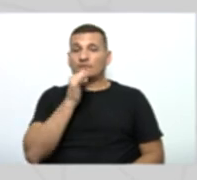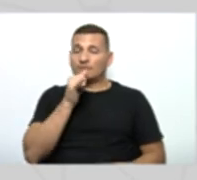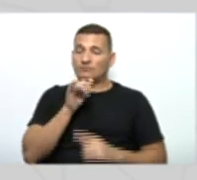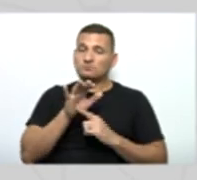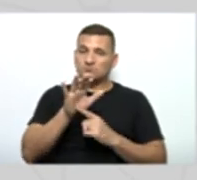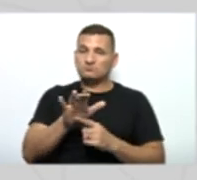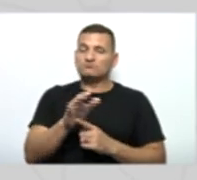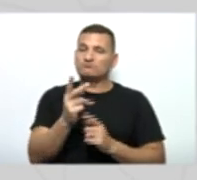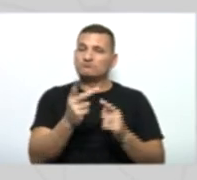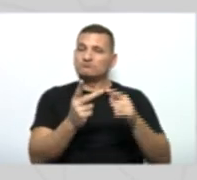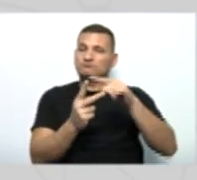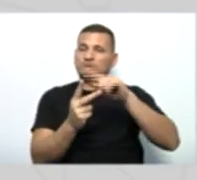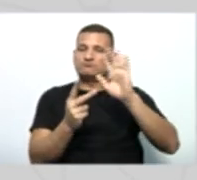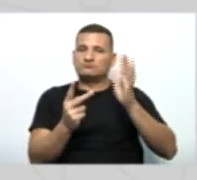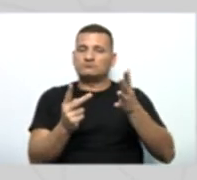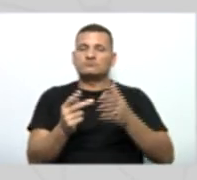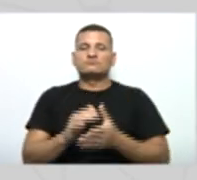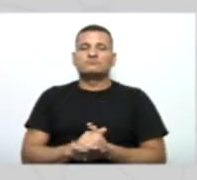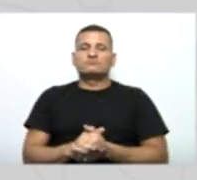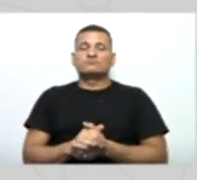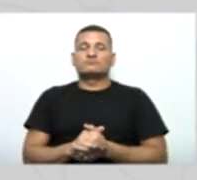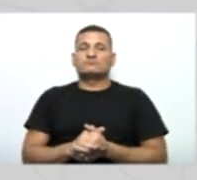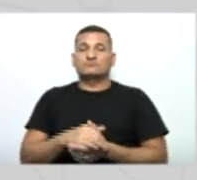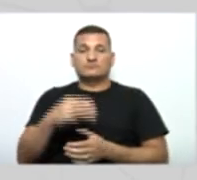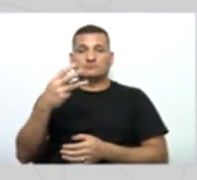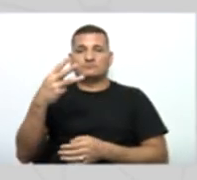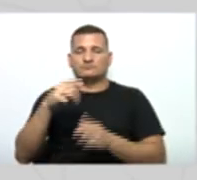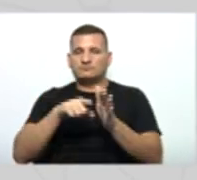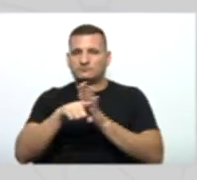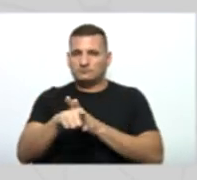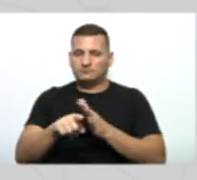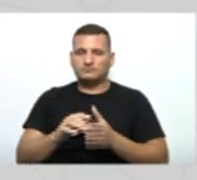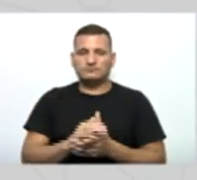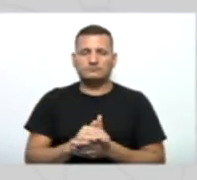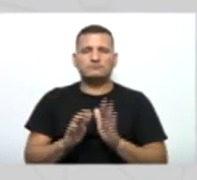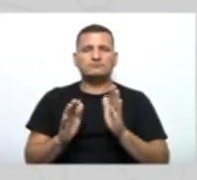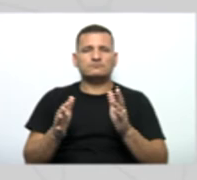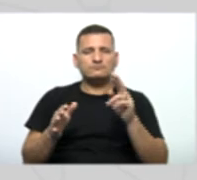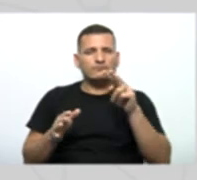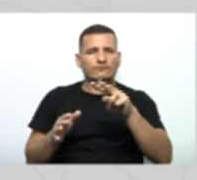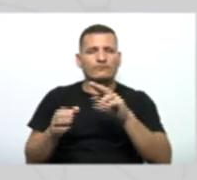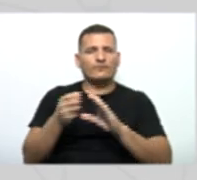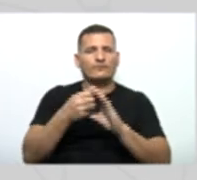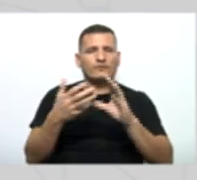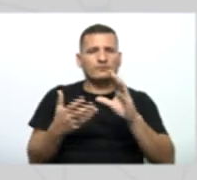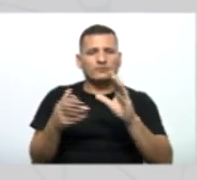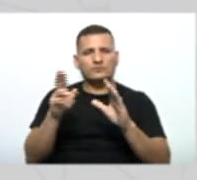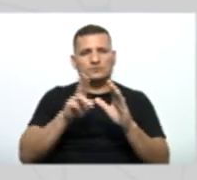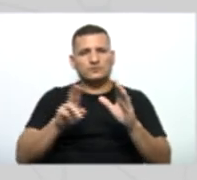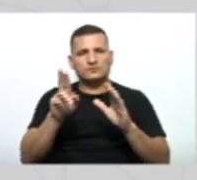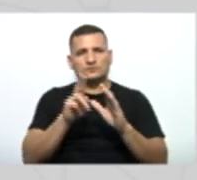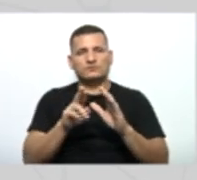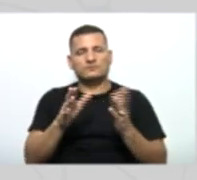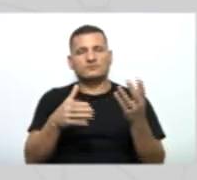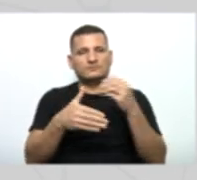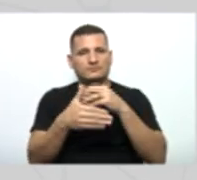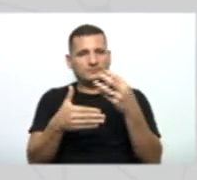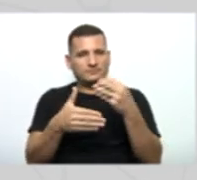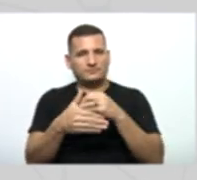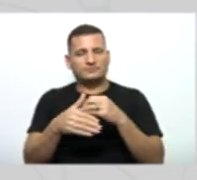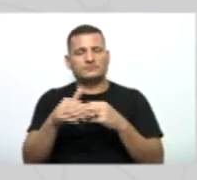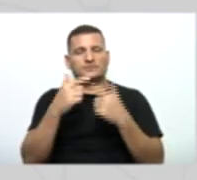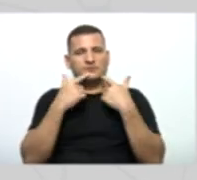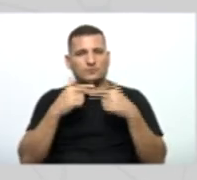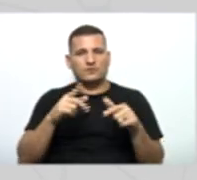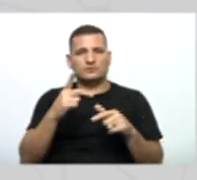fazer. Questão 3. Vimos as características da utilização do encapsulamento na linguagem de programação Python. A